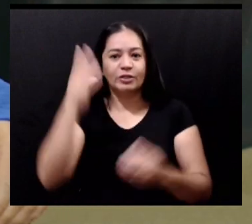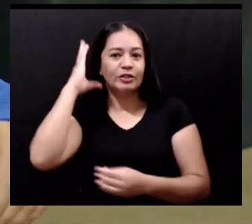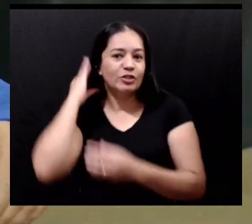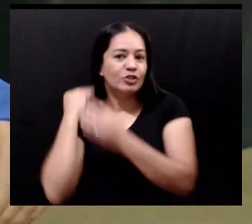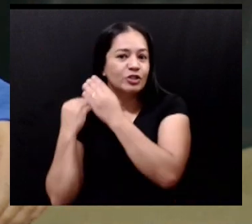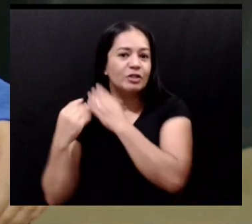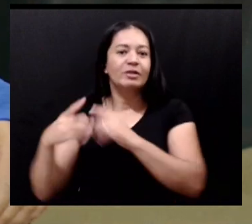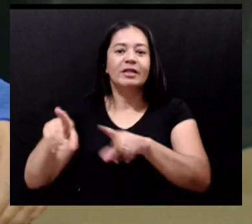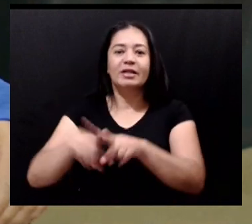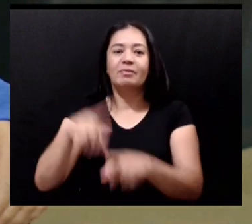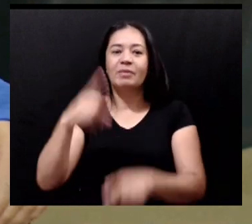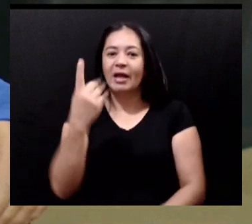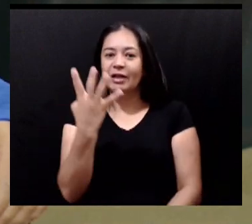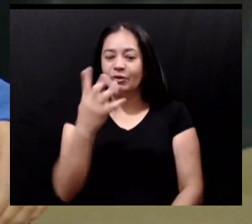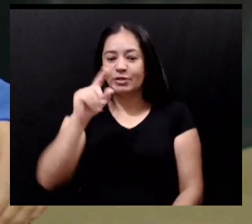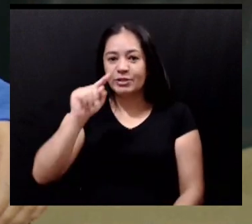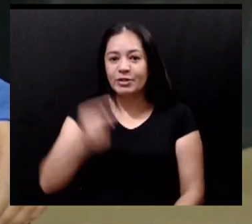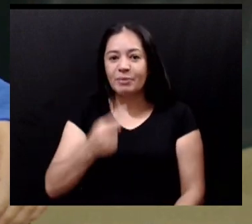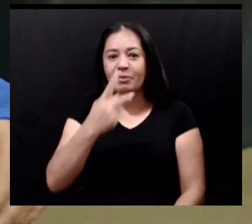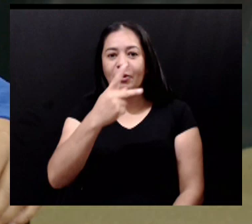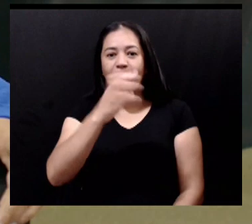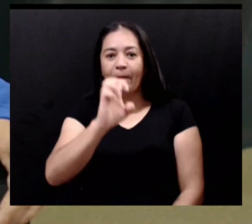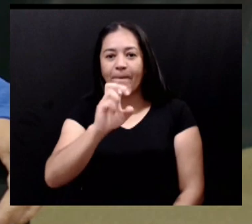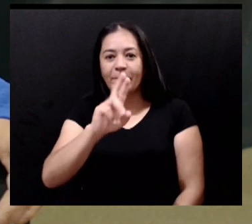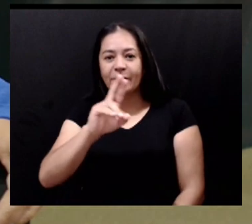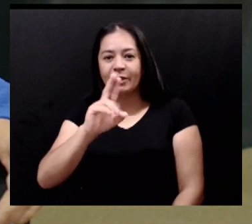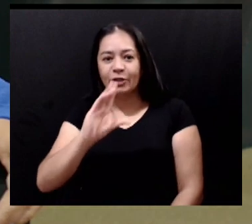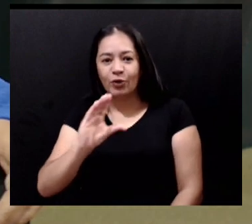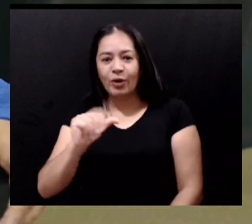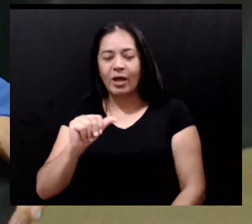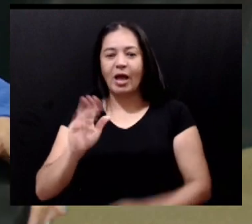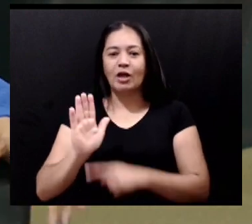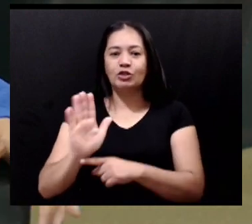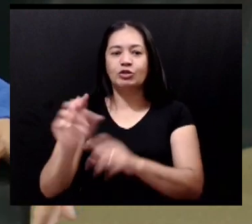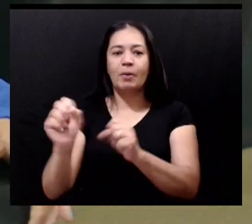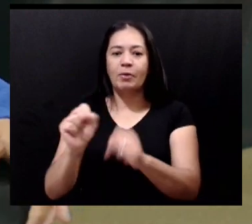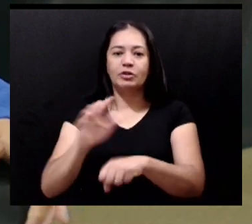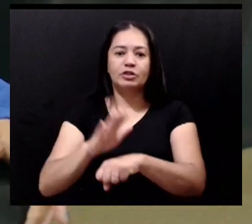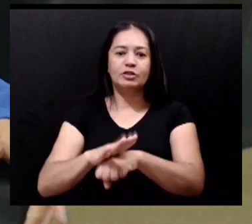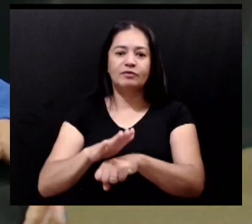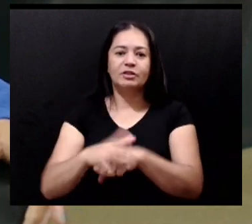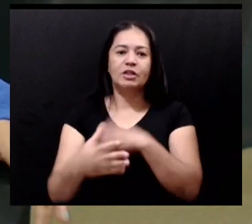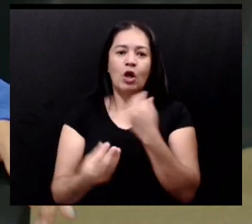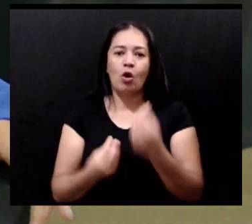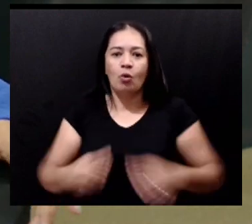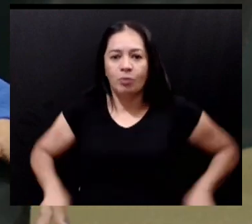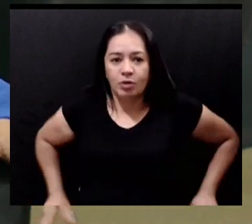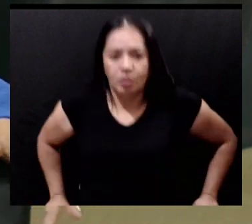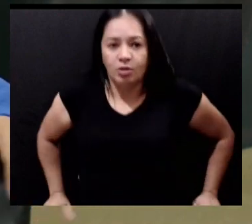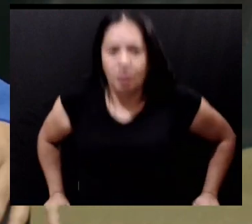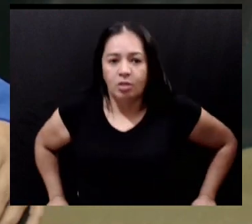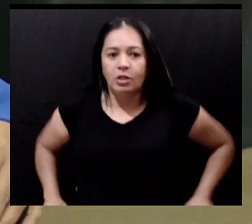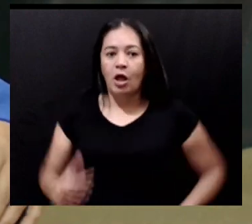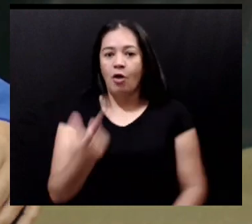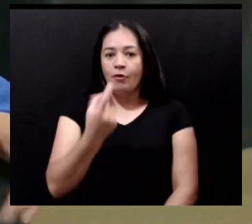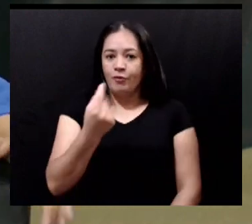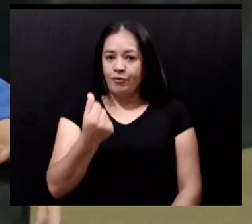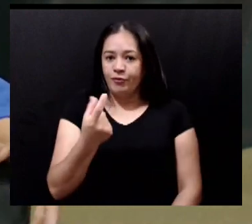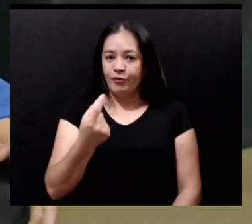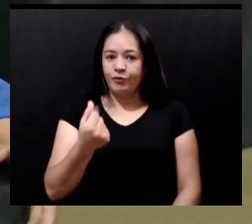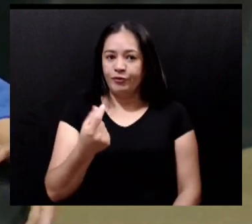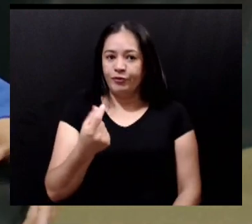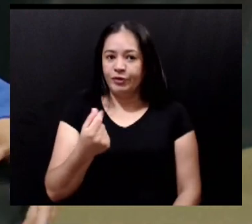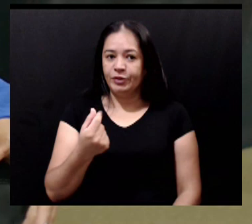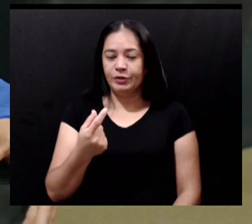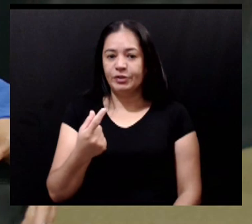mil perucas. A ajuda pode ser feita de três maneiras, tá? Pode ser feita financeira, a cada R$ 100 doados,